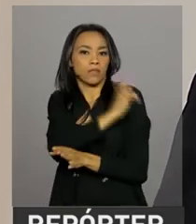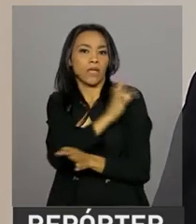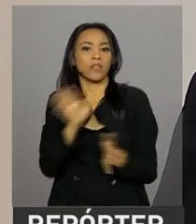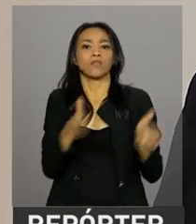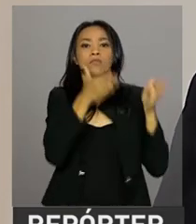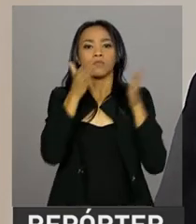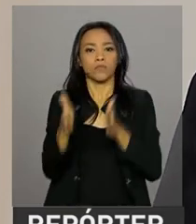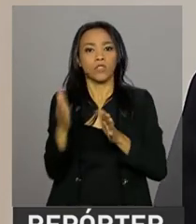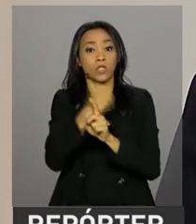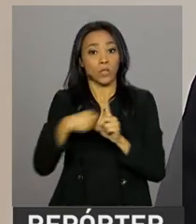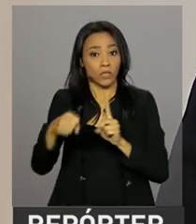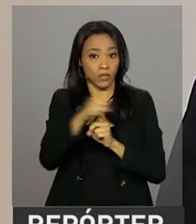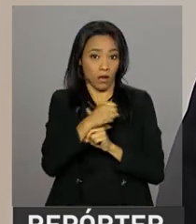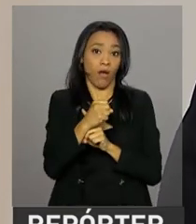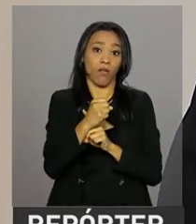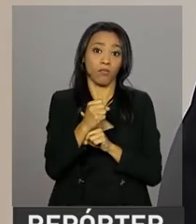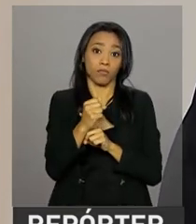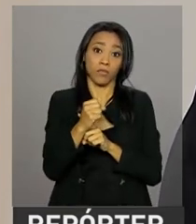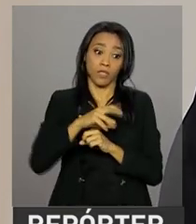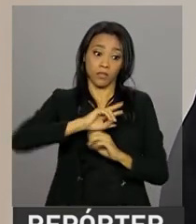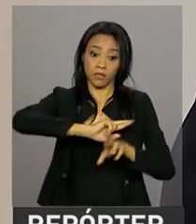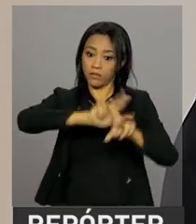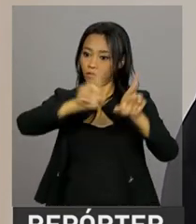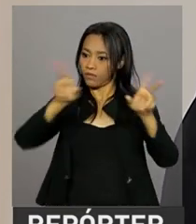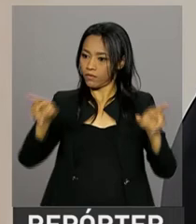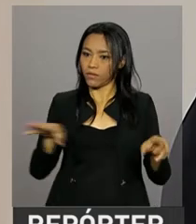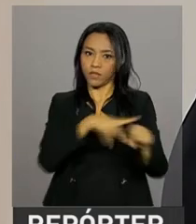de outros países